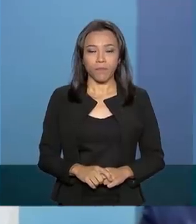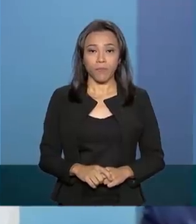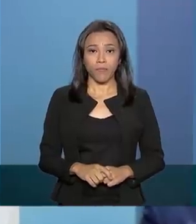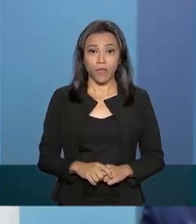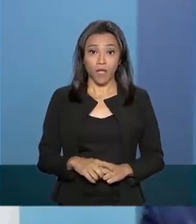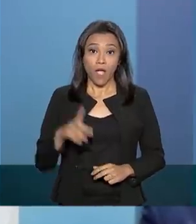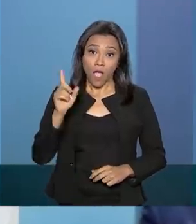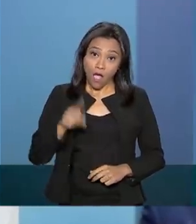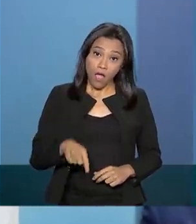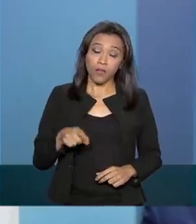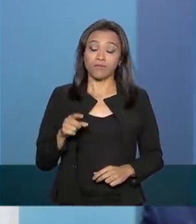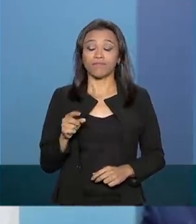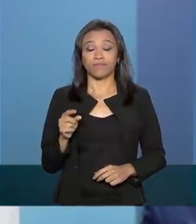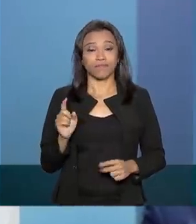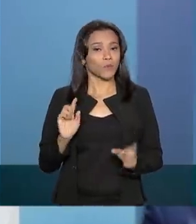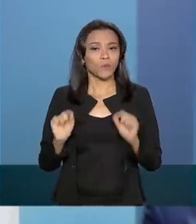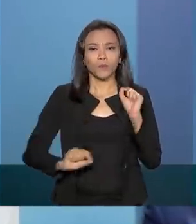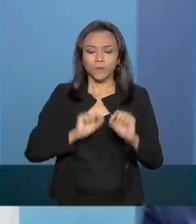Motivos outros eu teria.